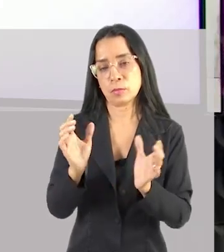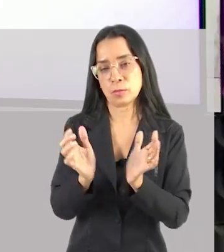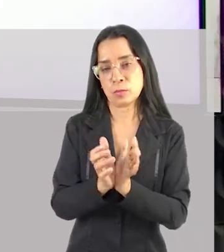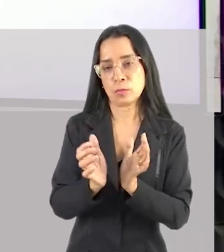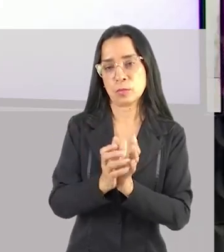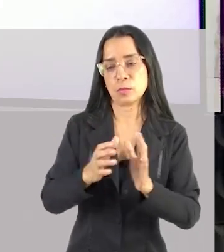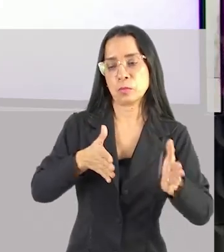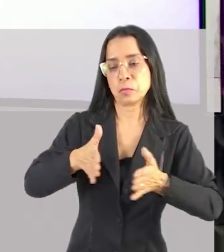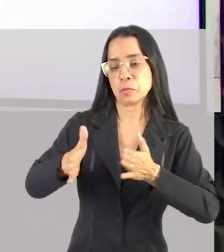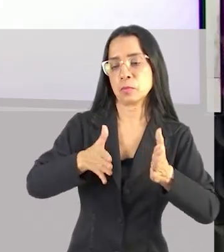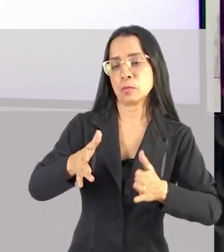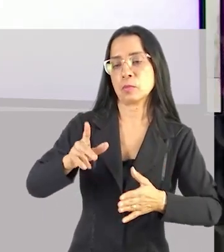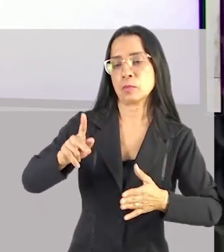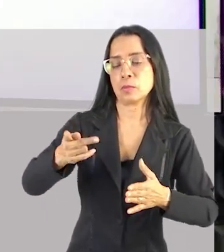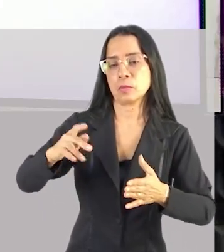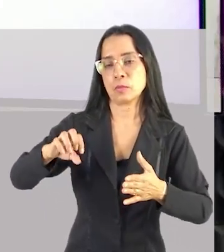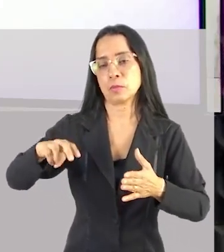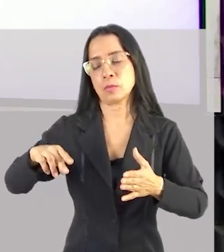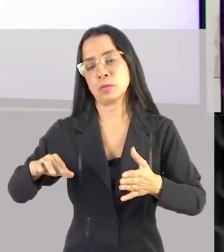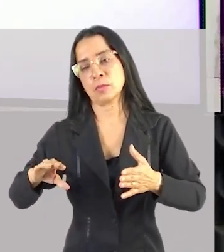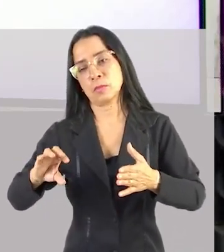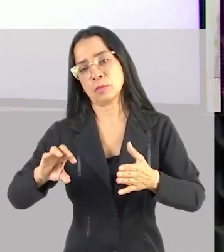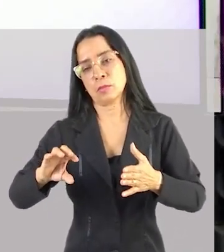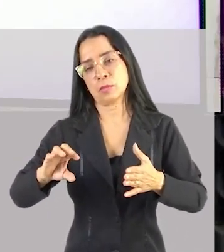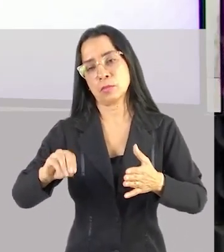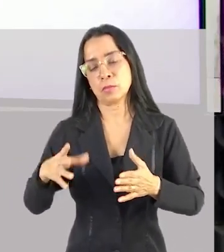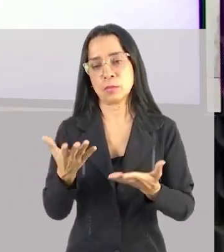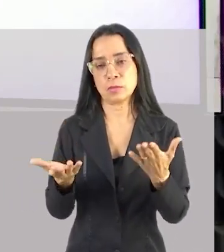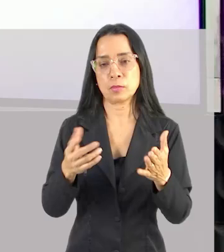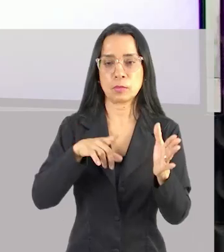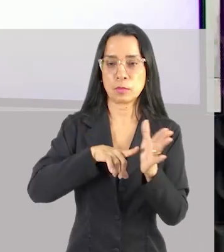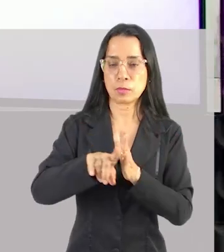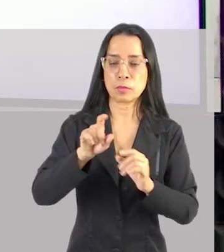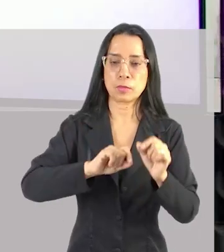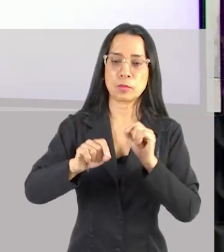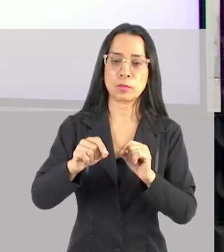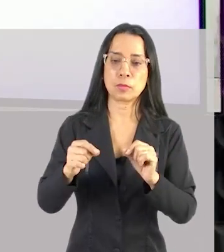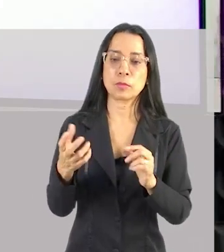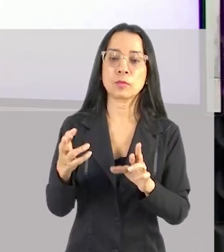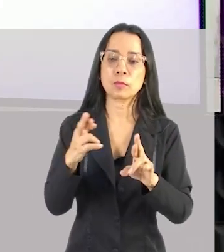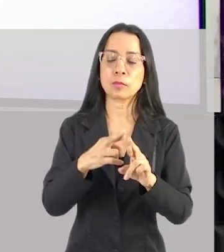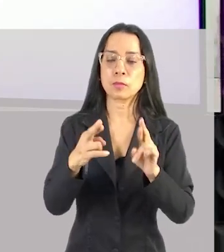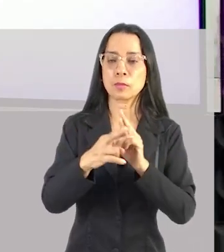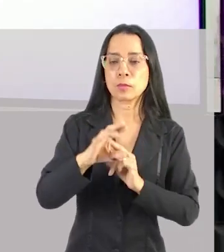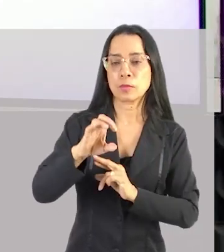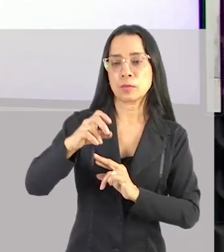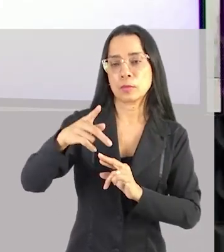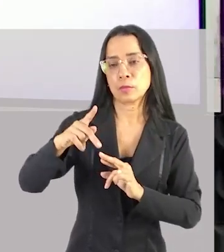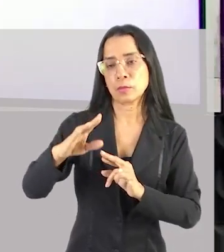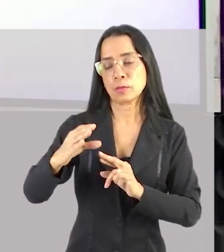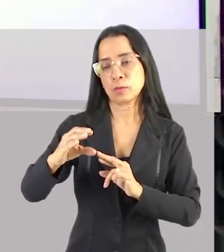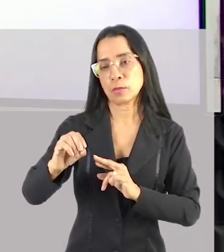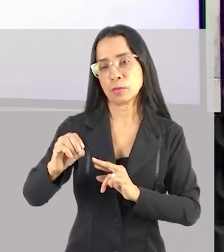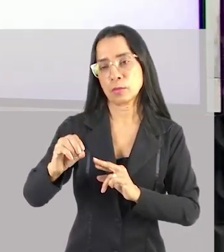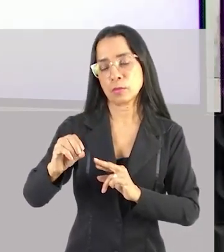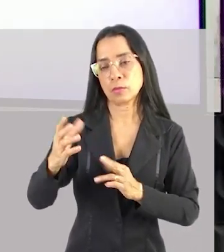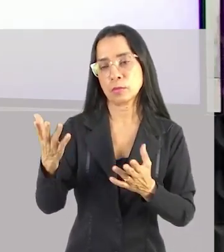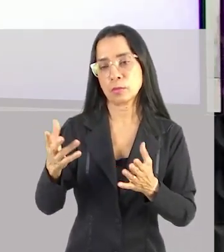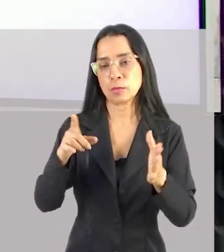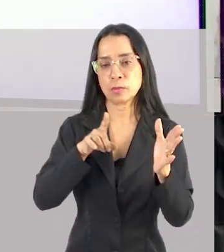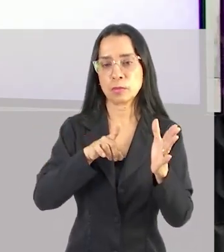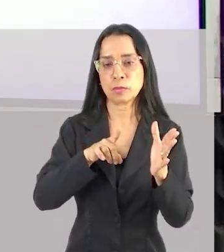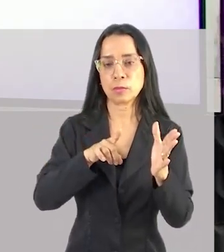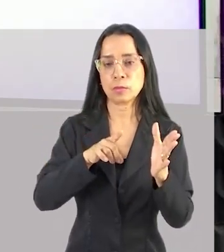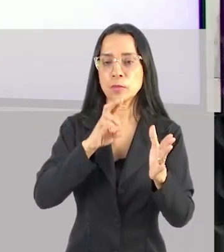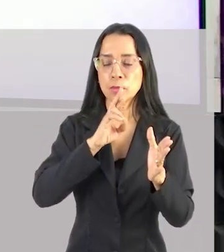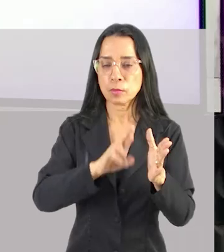do período helenístico, porém, a questão é sobre o Epicuro e o epicurismo. Então, a questão correta é